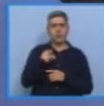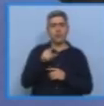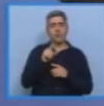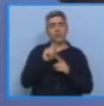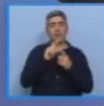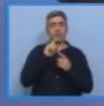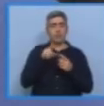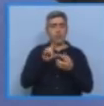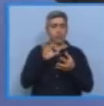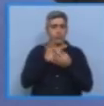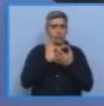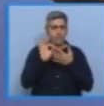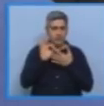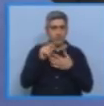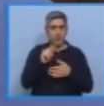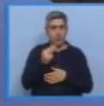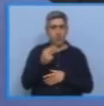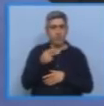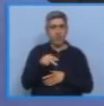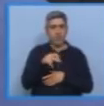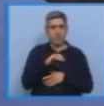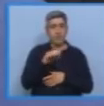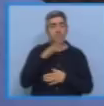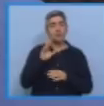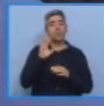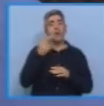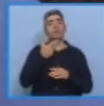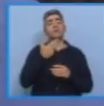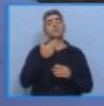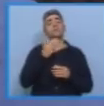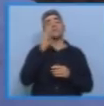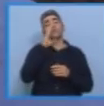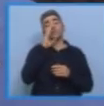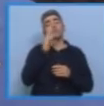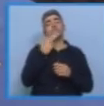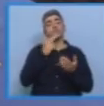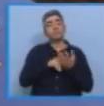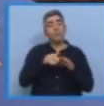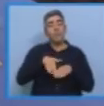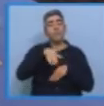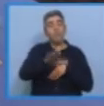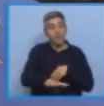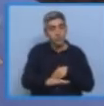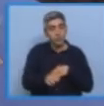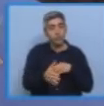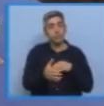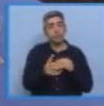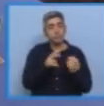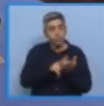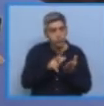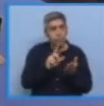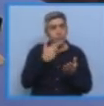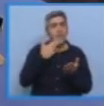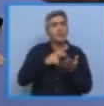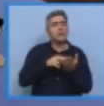eutanásia, mas quando se dão estes passos, Depois há uma realidade mais